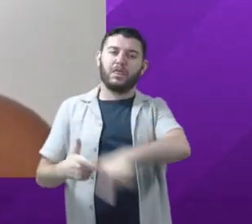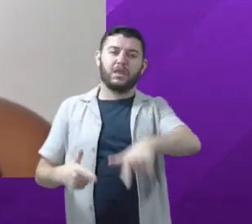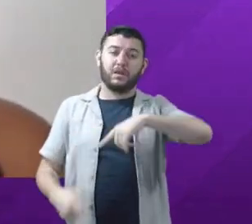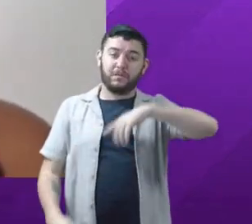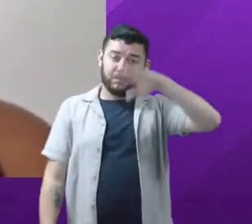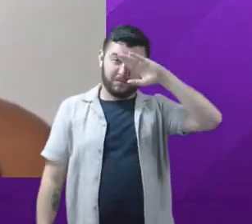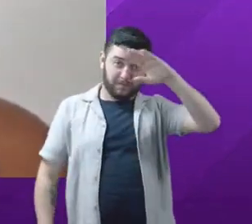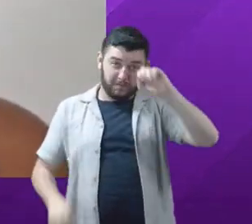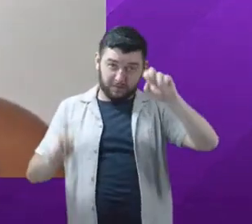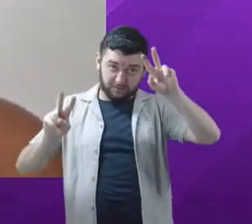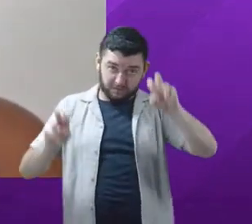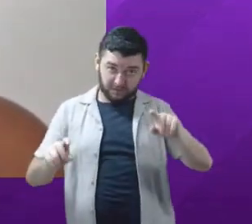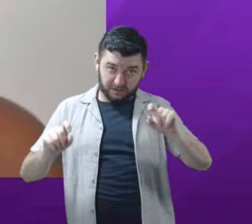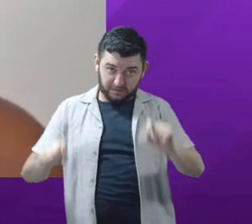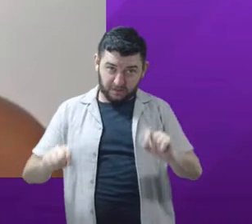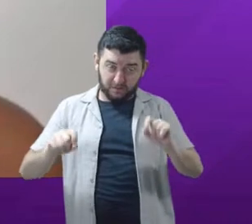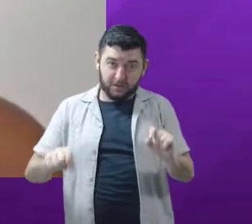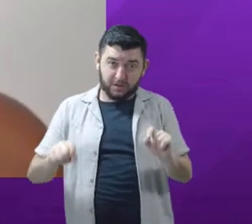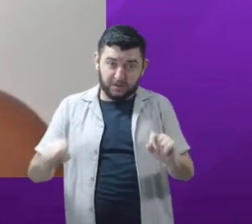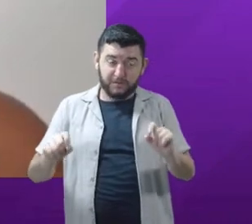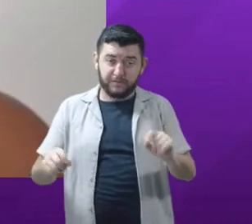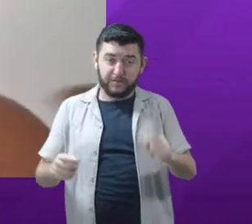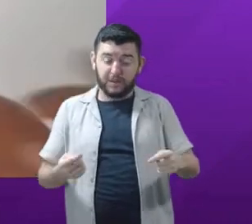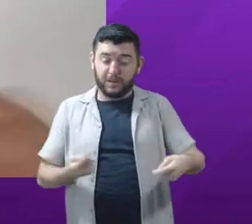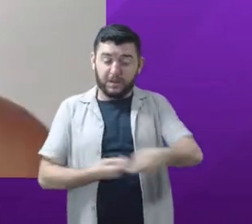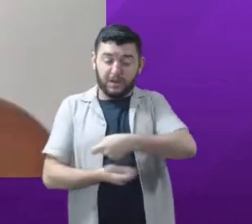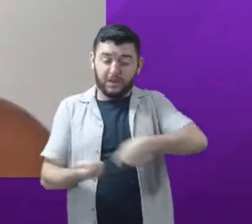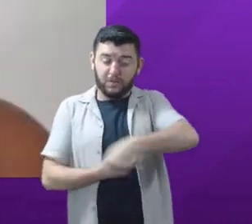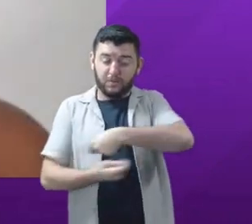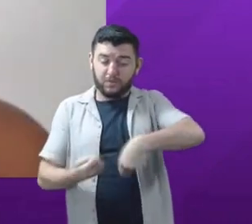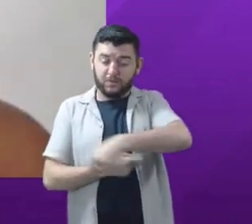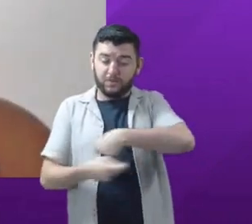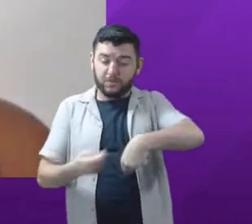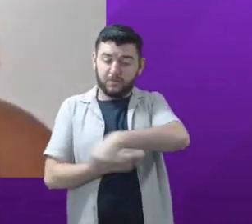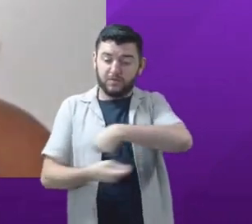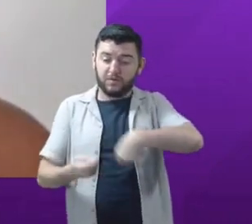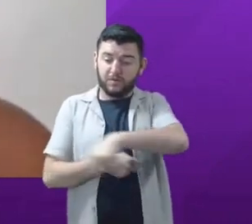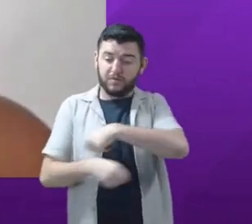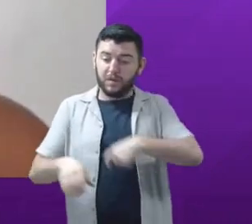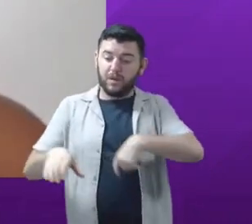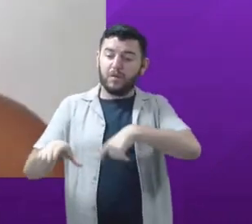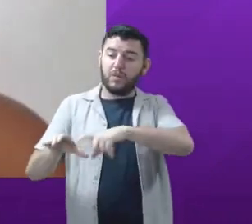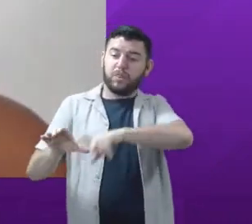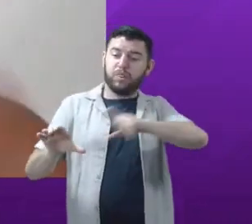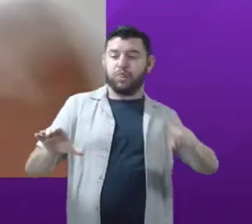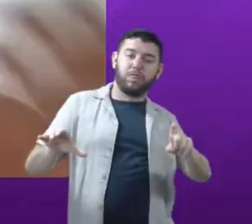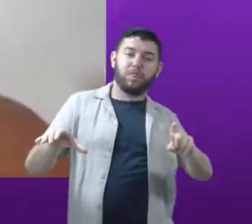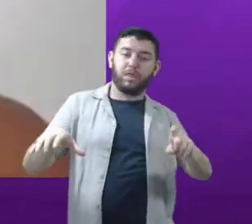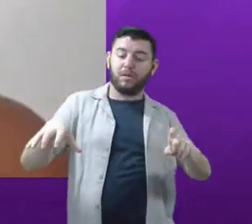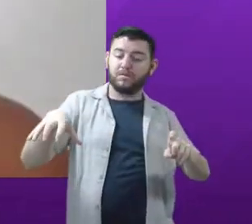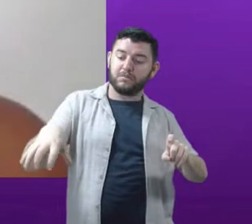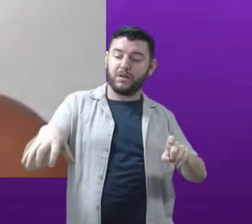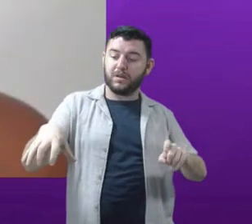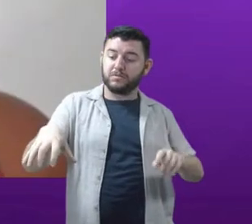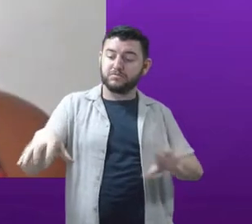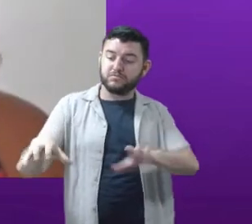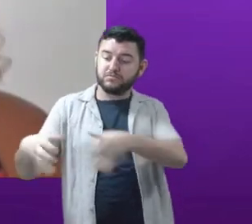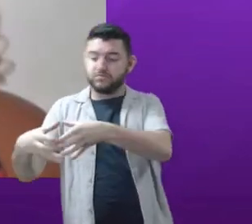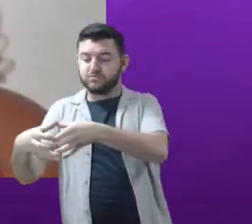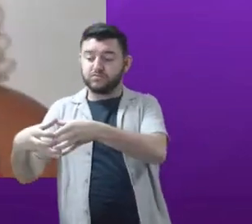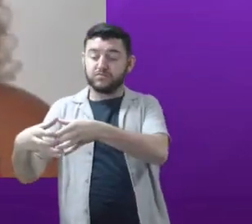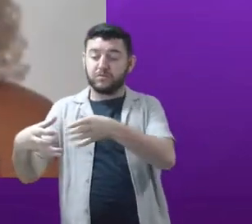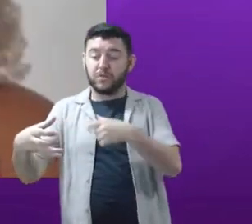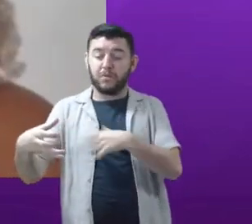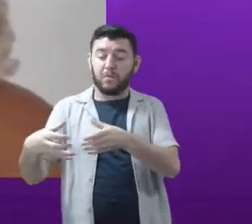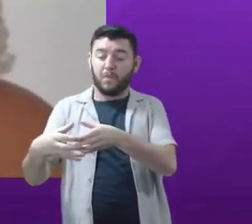a questão do ilhamento socioeconômico, porque essas pessoas vivem isoladas. Isoladas no sentido de que